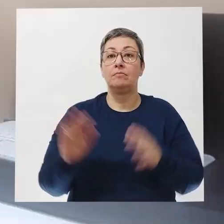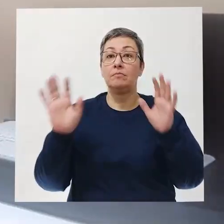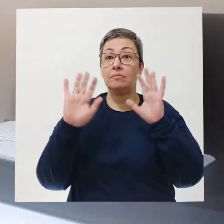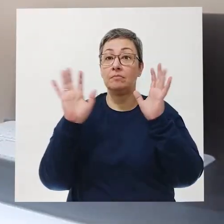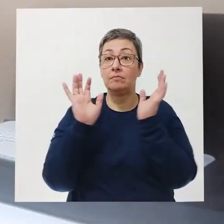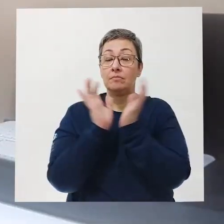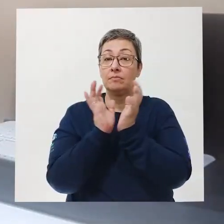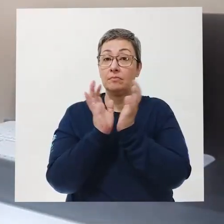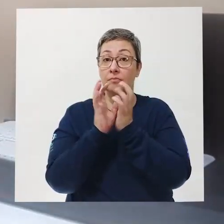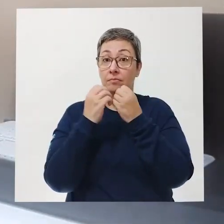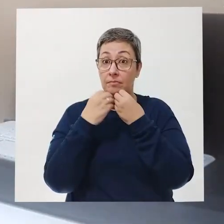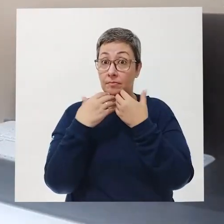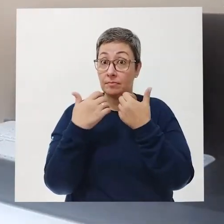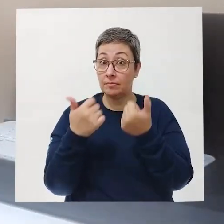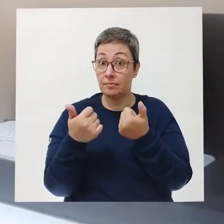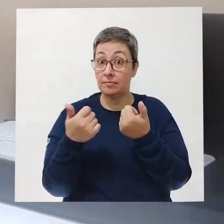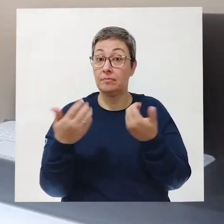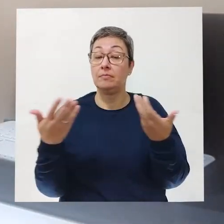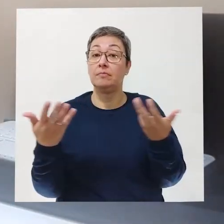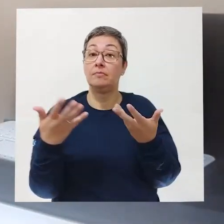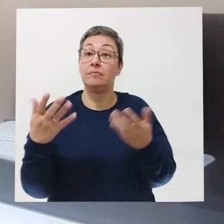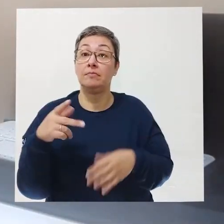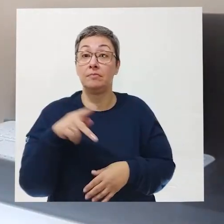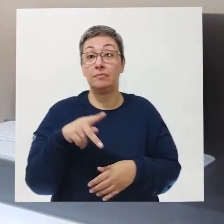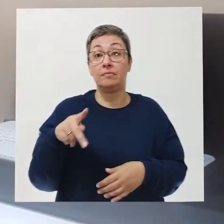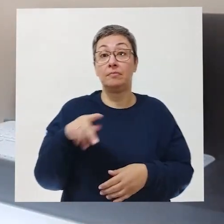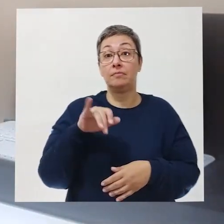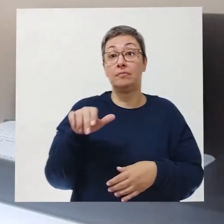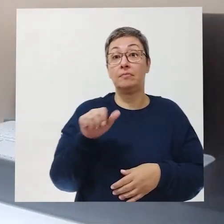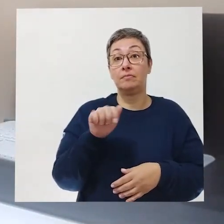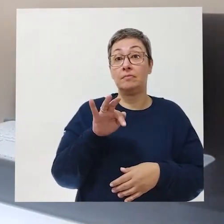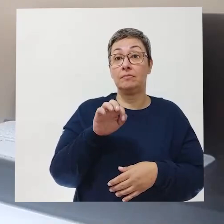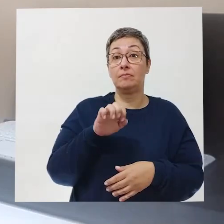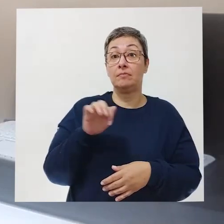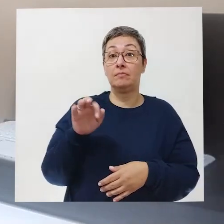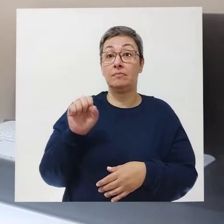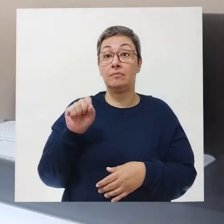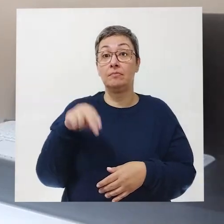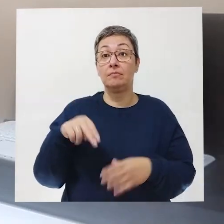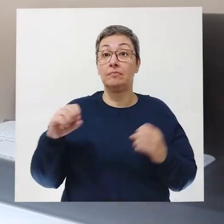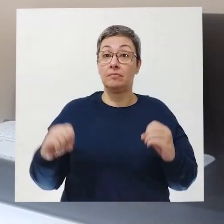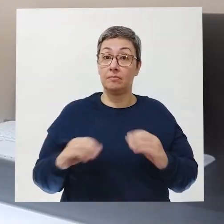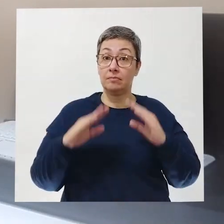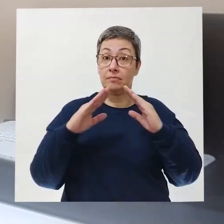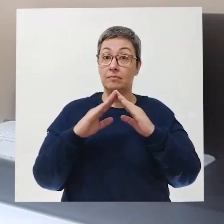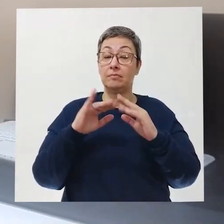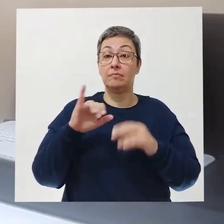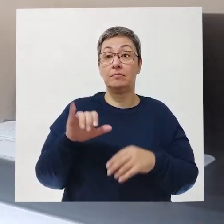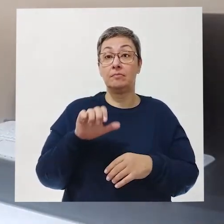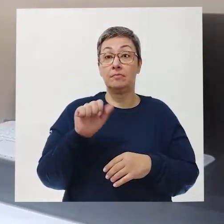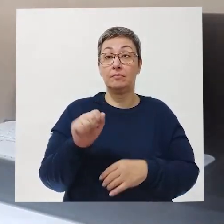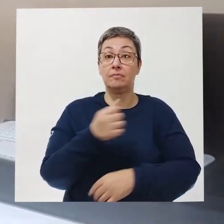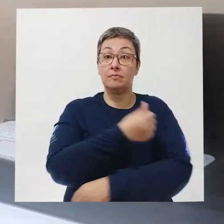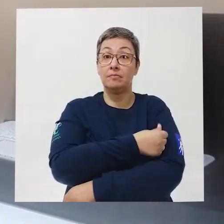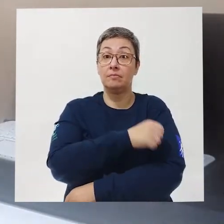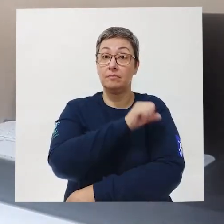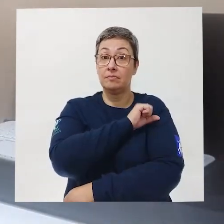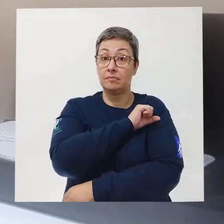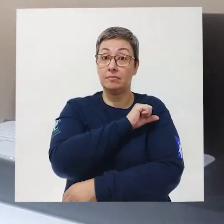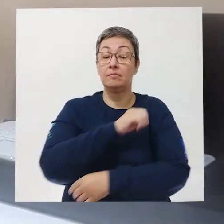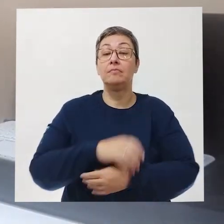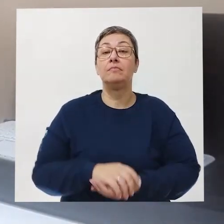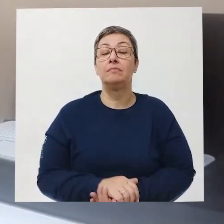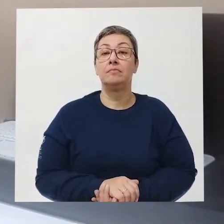Olá pessoal, tudo bem com vocês? Eu sou o professor Jefferson e esse é o programa Saberes em Casa para a EJA do